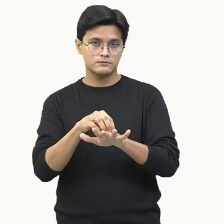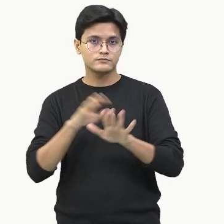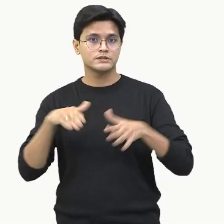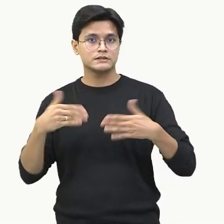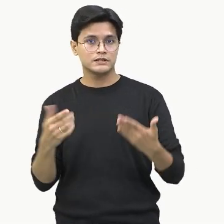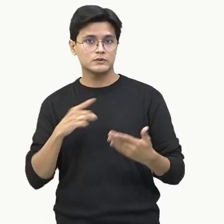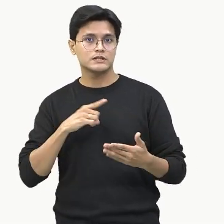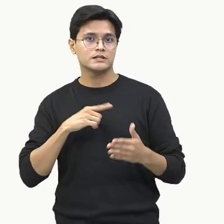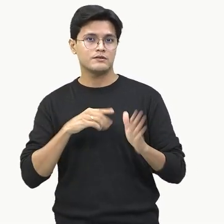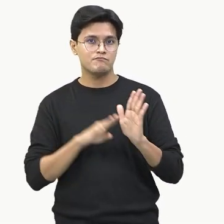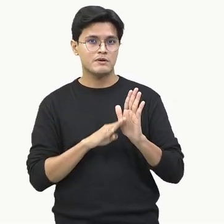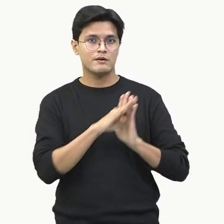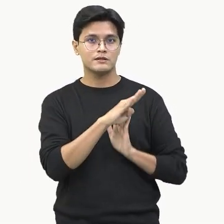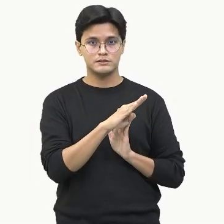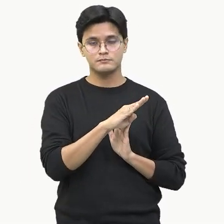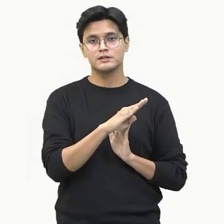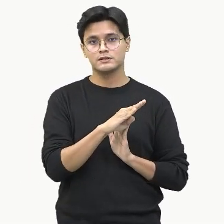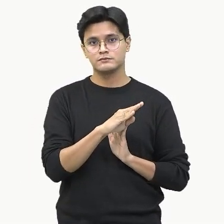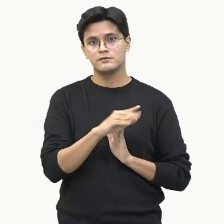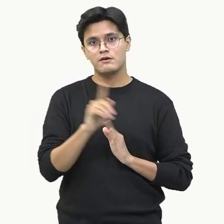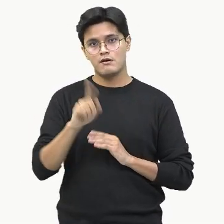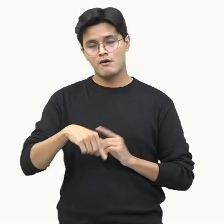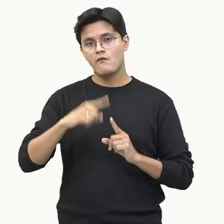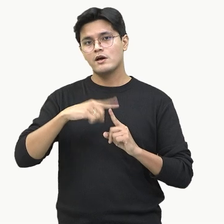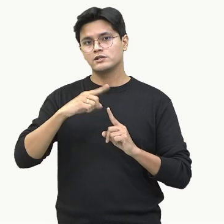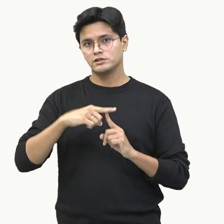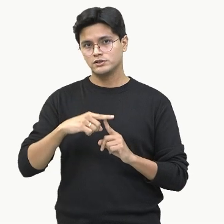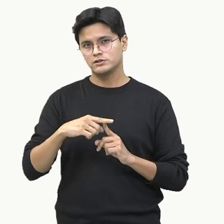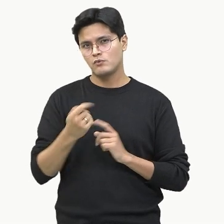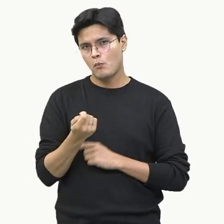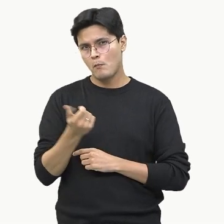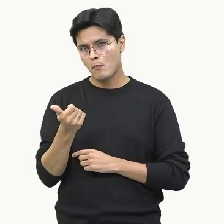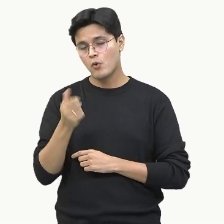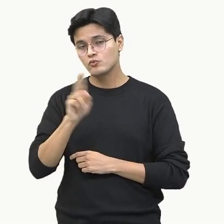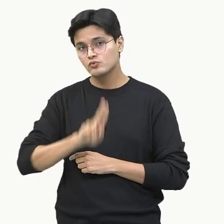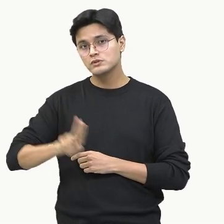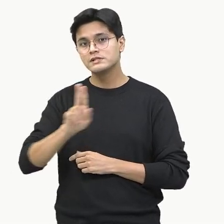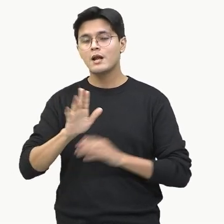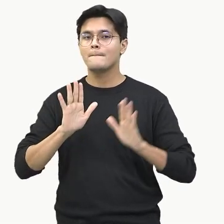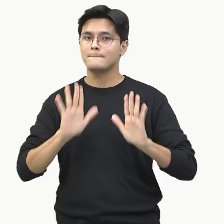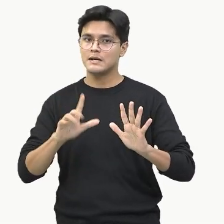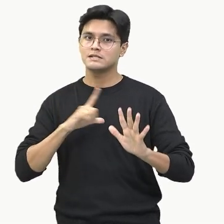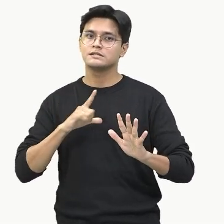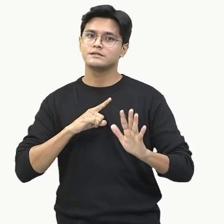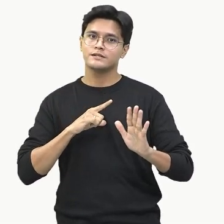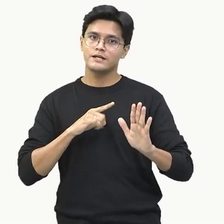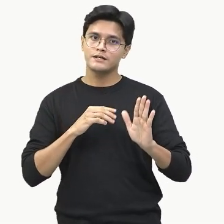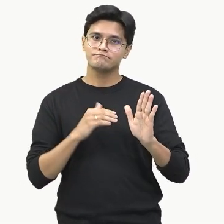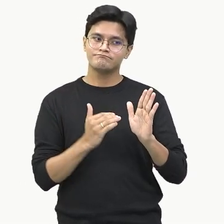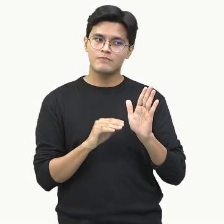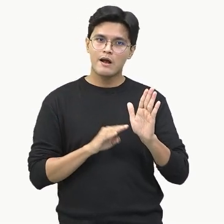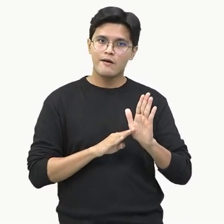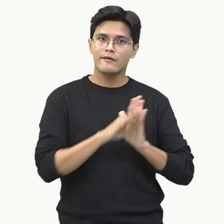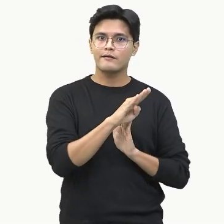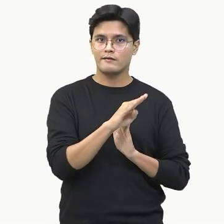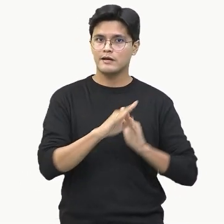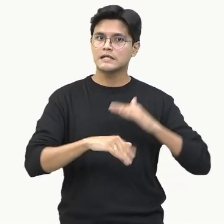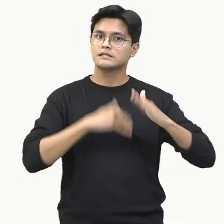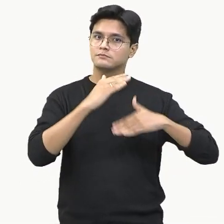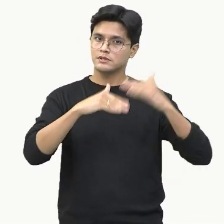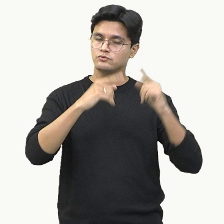crescimento né apesar de ser um modal pouco utilizado mas a gente tem um crescimento nesse tipo de